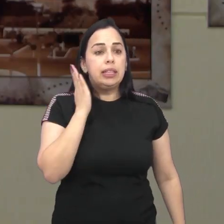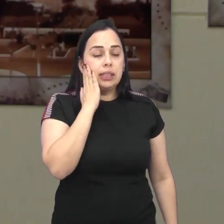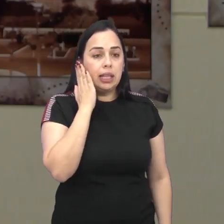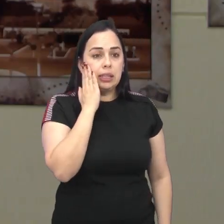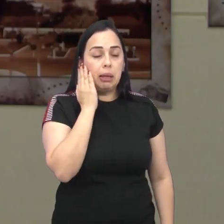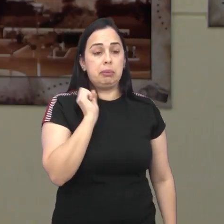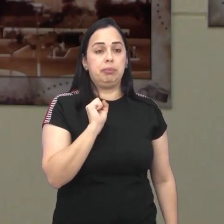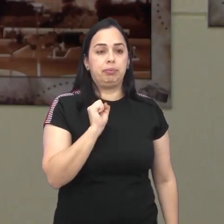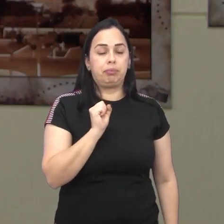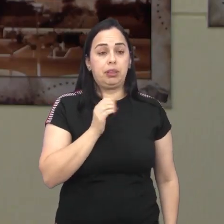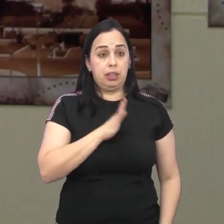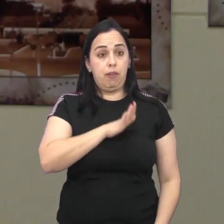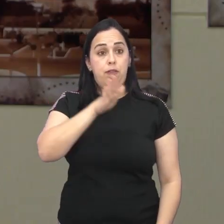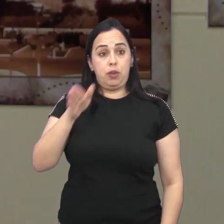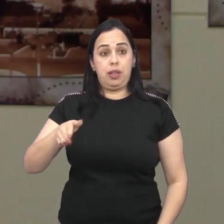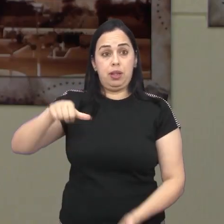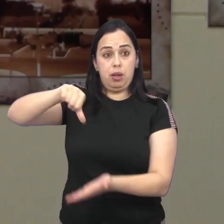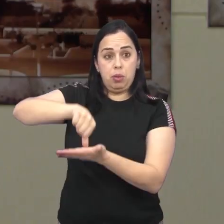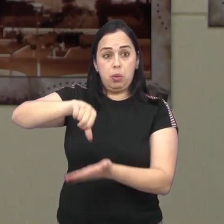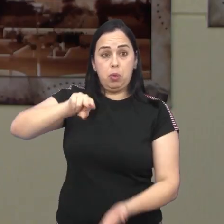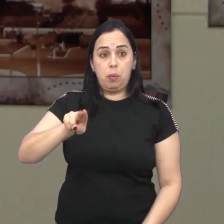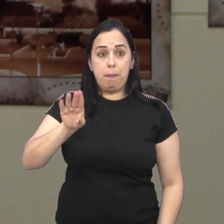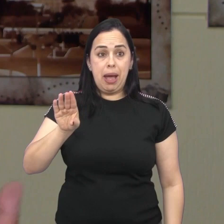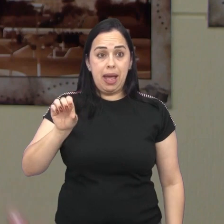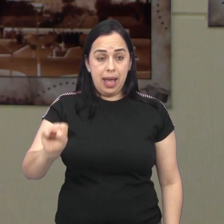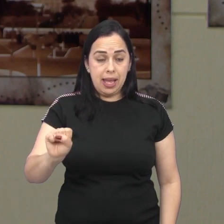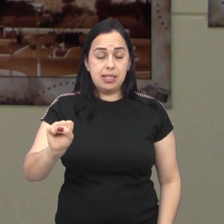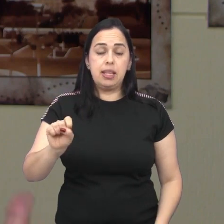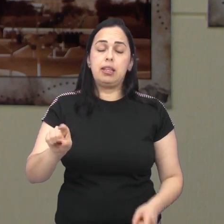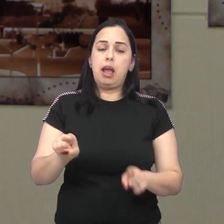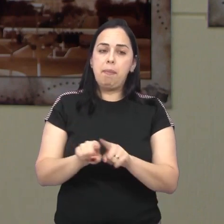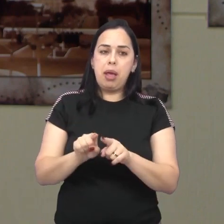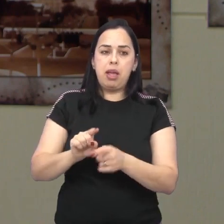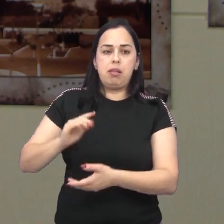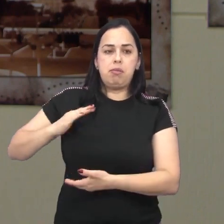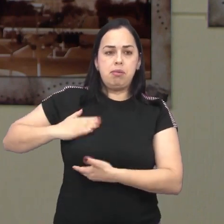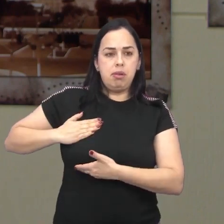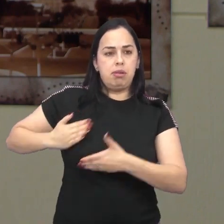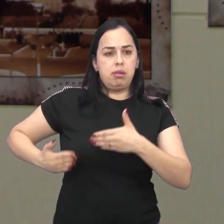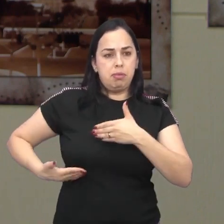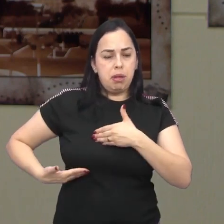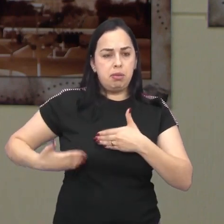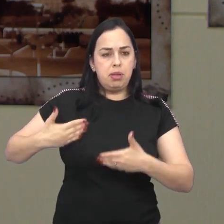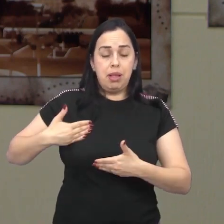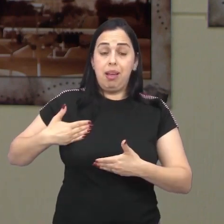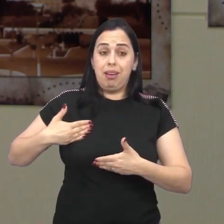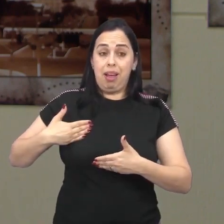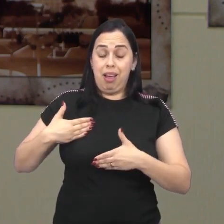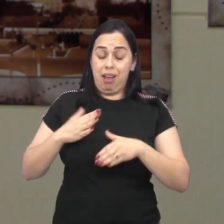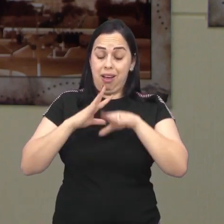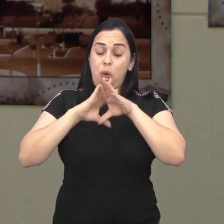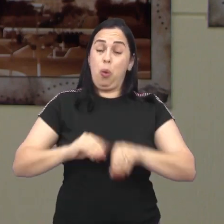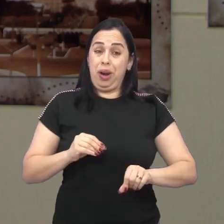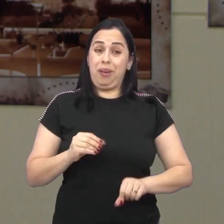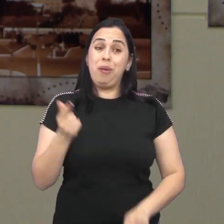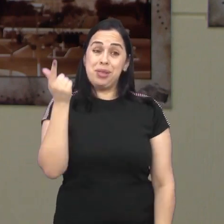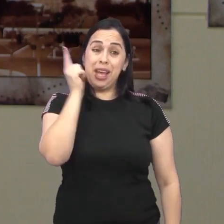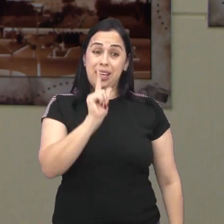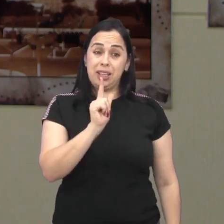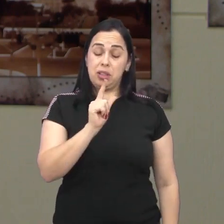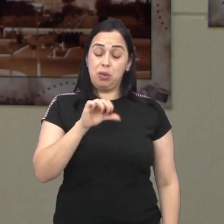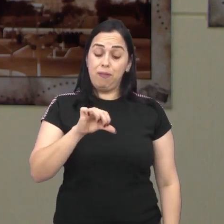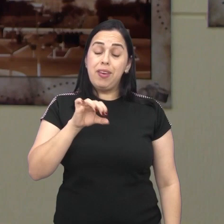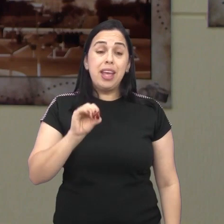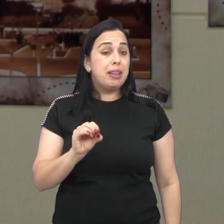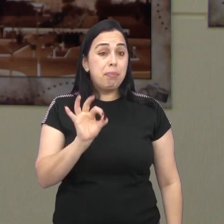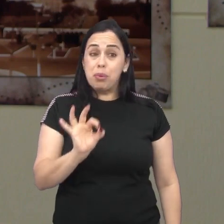sabe que se você procurar a UBS, procurar e fazer o exame, fazer a prevenção, tem cura, né?